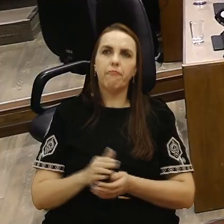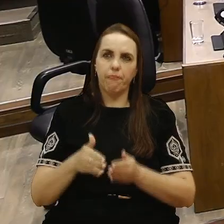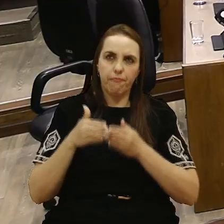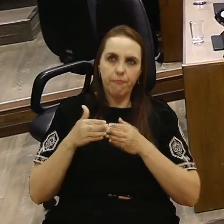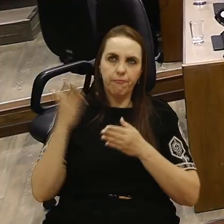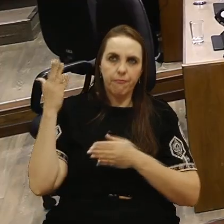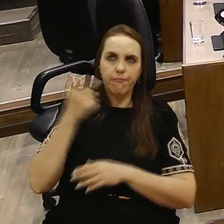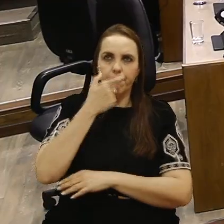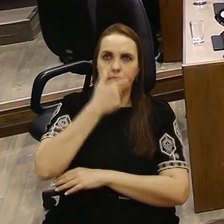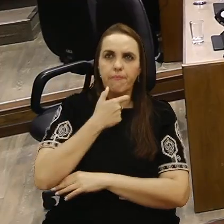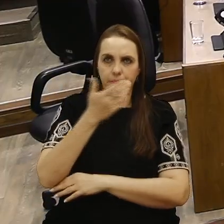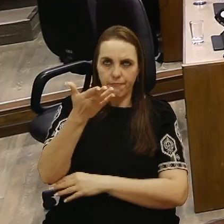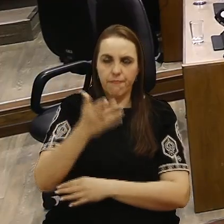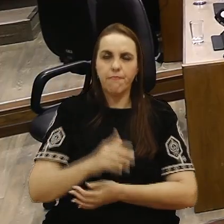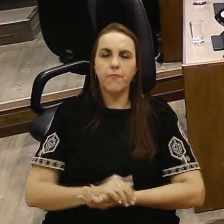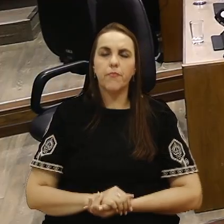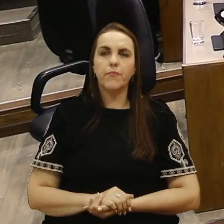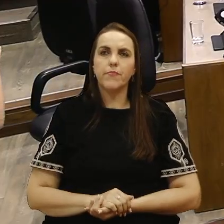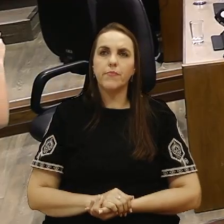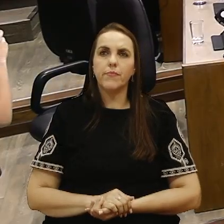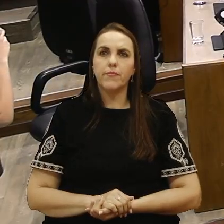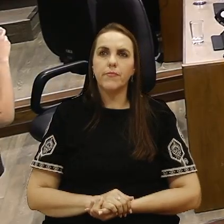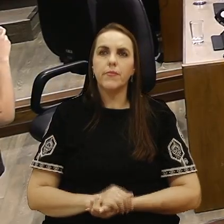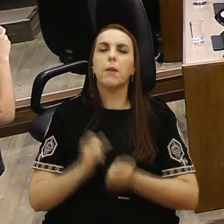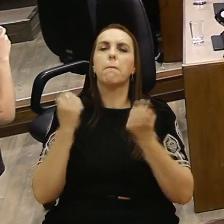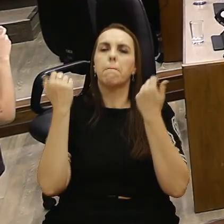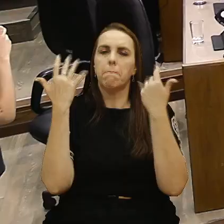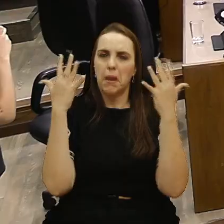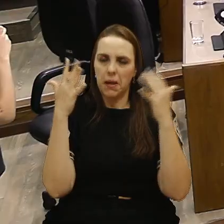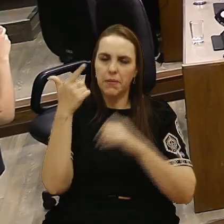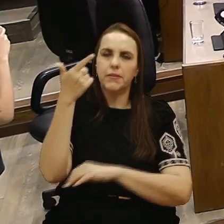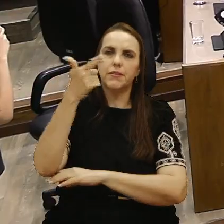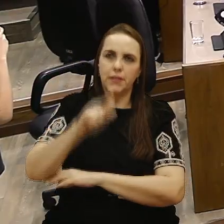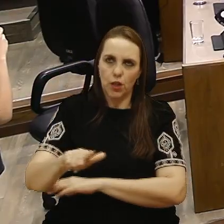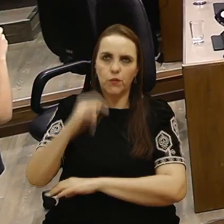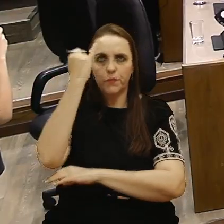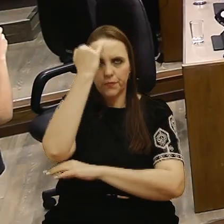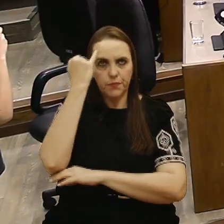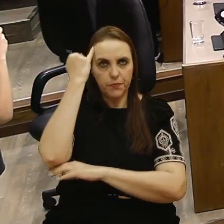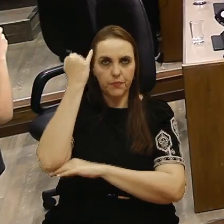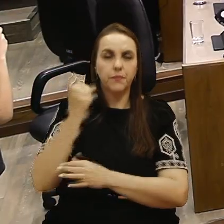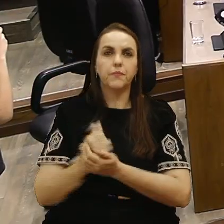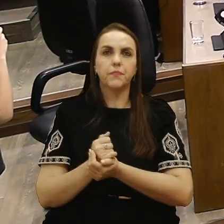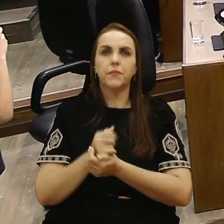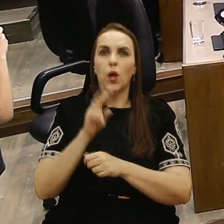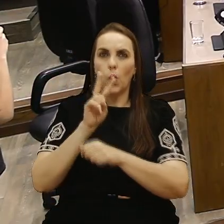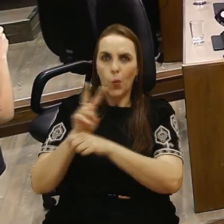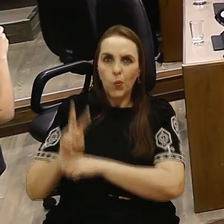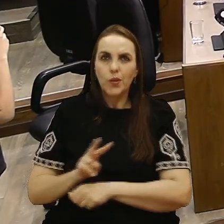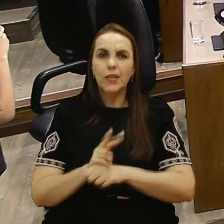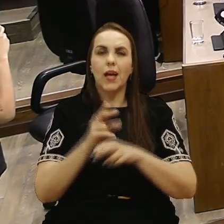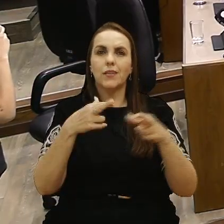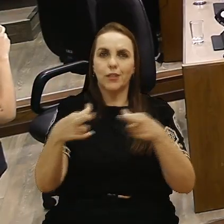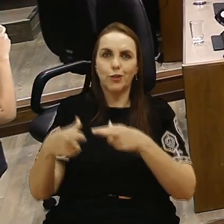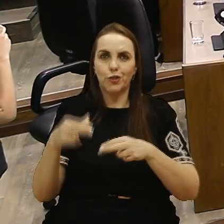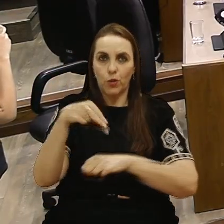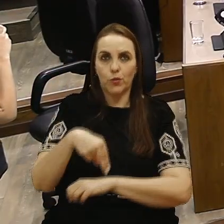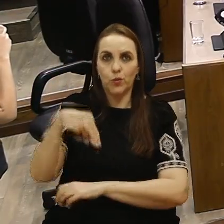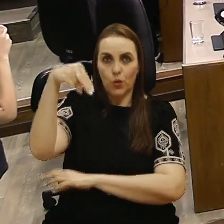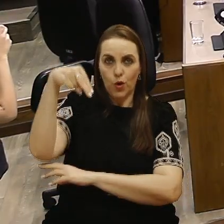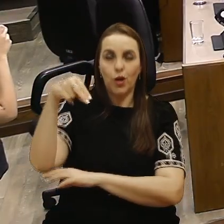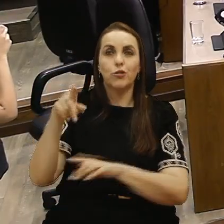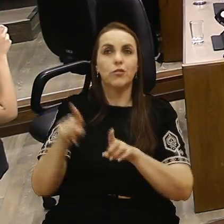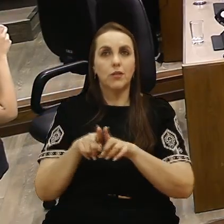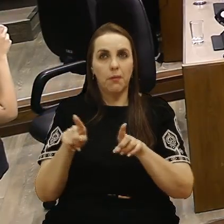desculpa. Desculpa, Becker. Lhe dá os parabéns de novo, D'Ambrosio. Né? Tens cuidado dessa região da Zona Norte ali, também como é